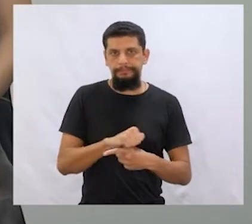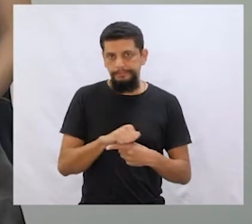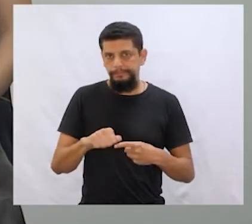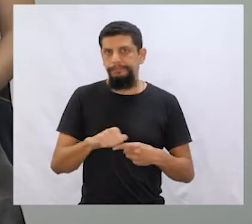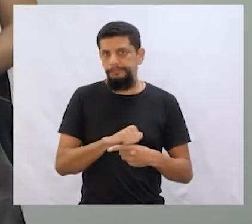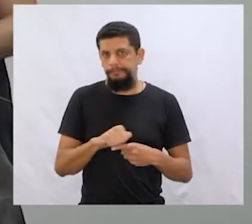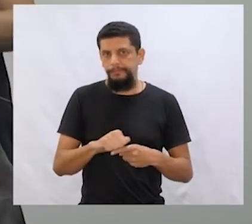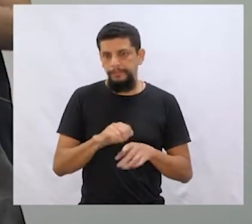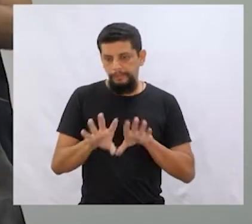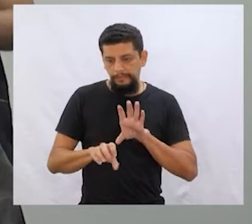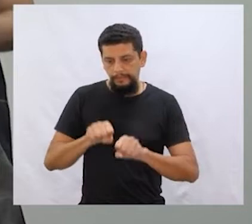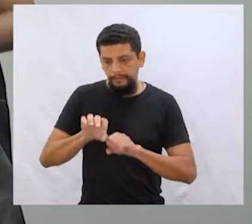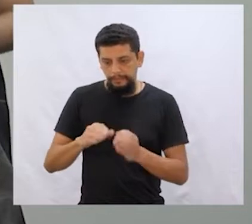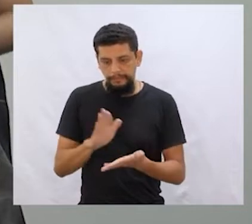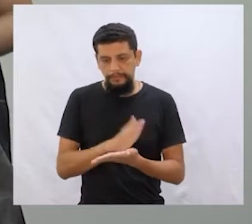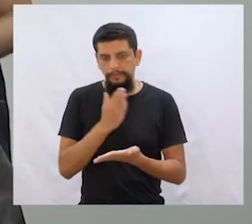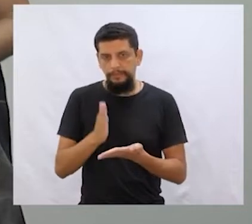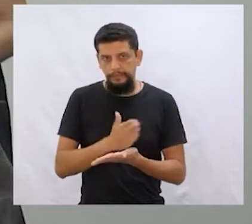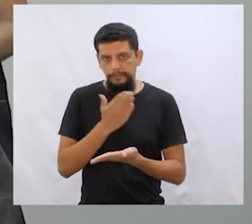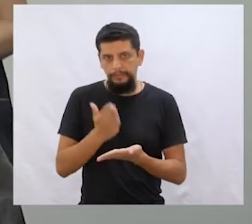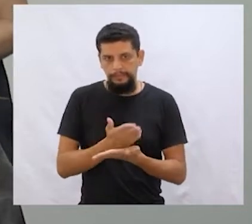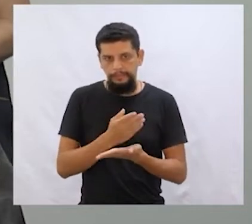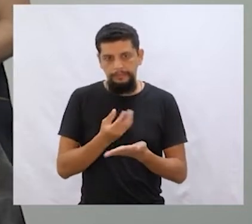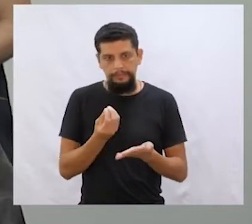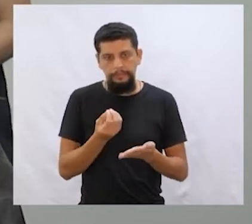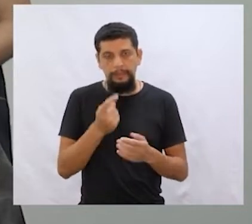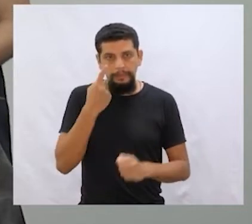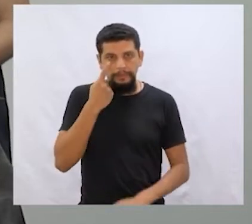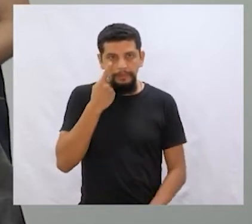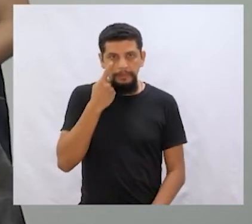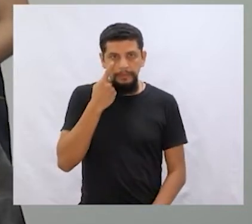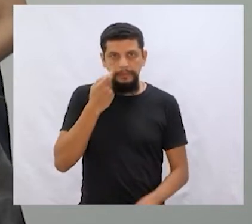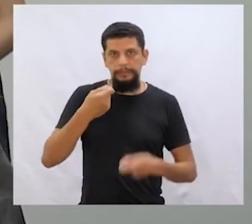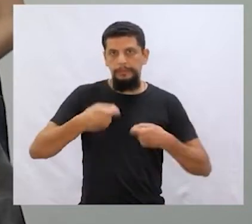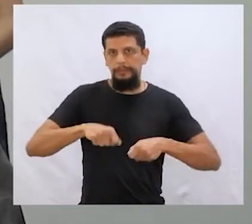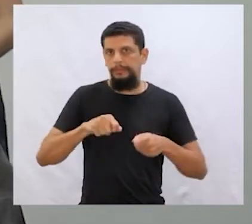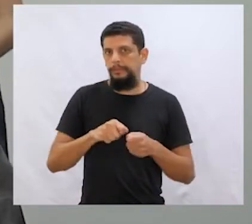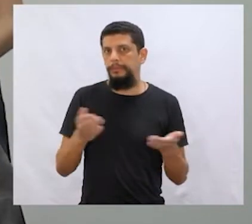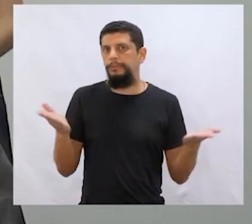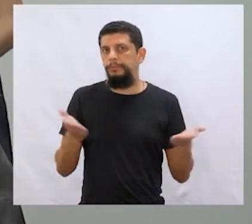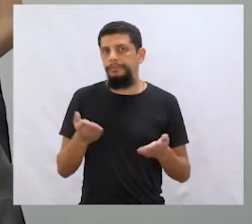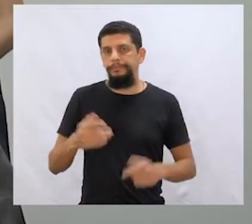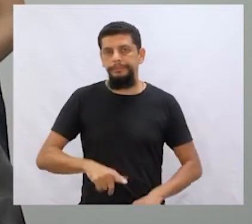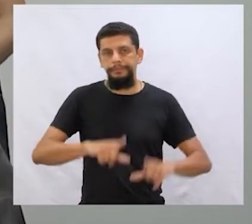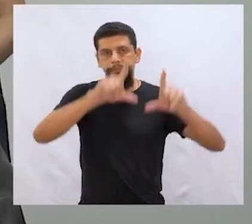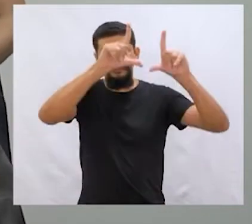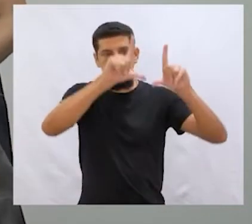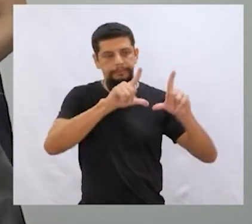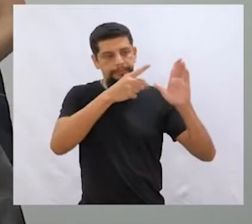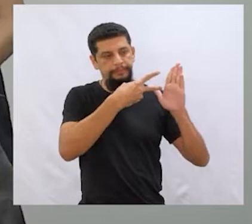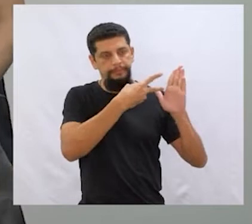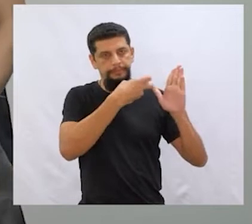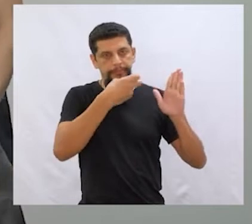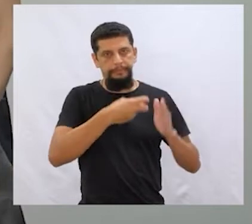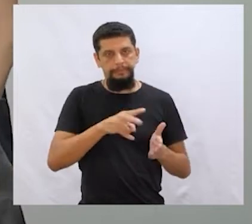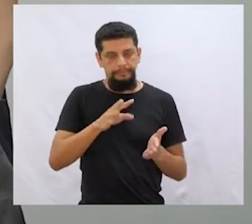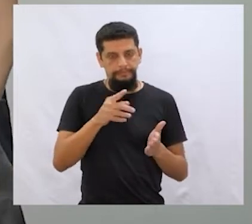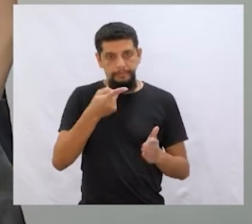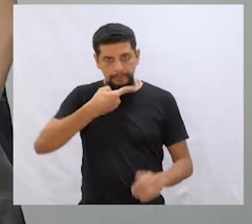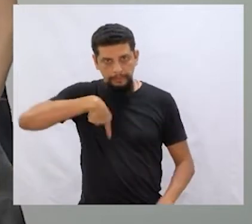da borracha, né? Então, peguem o caderninho e vamos olhar lá o que nós precisamos fazer. De olho lá na tela. Nós